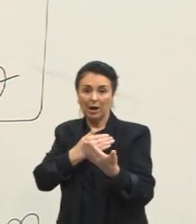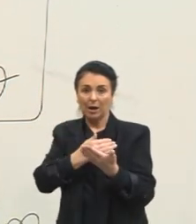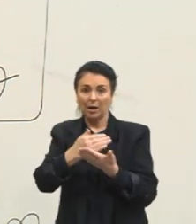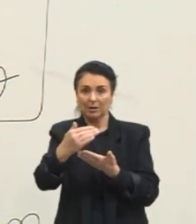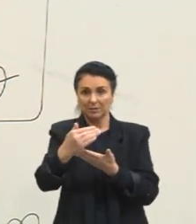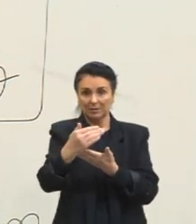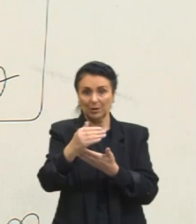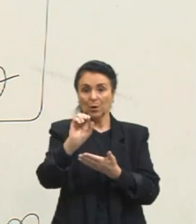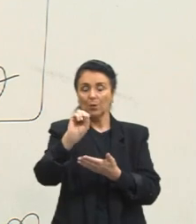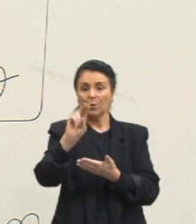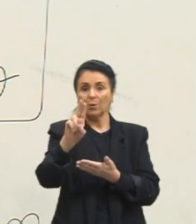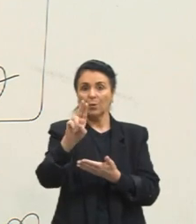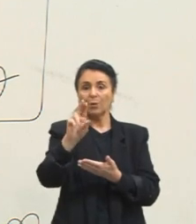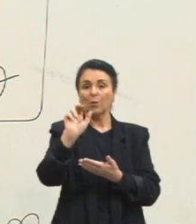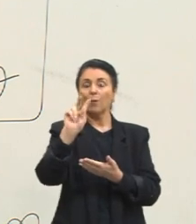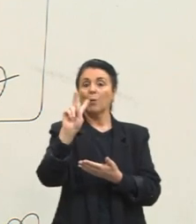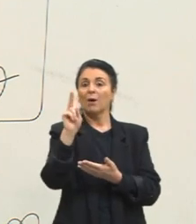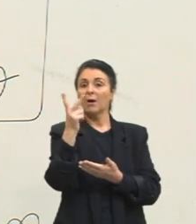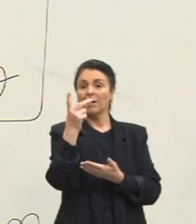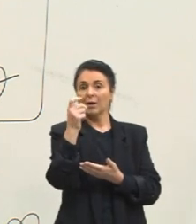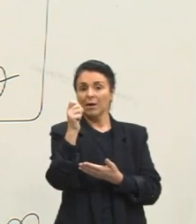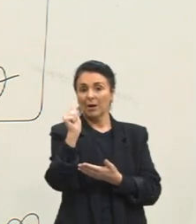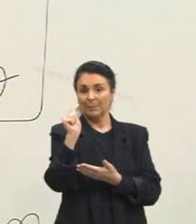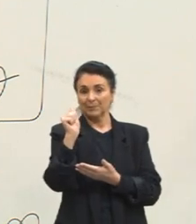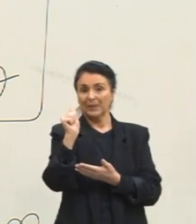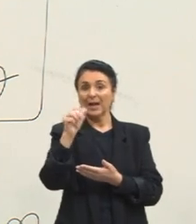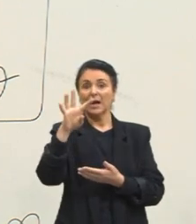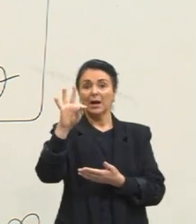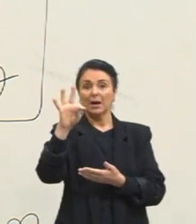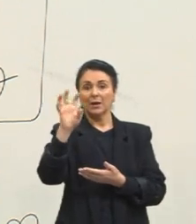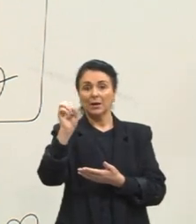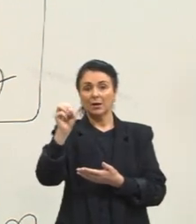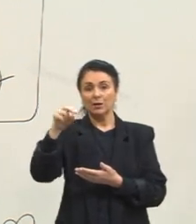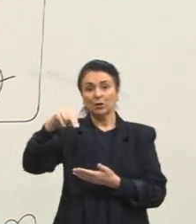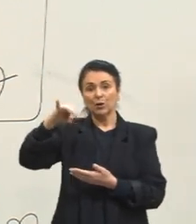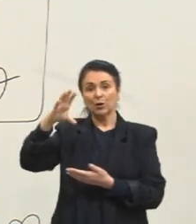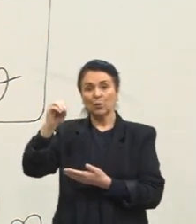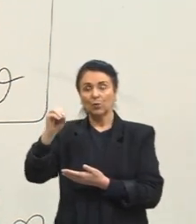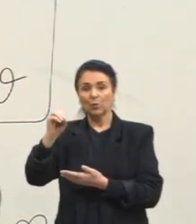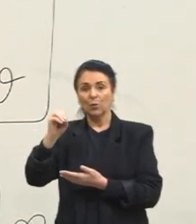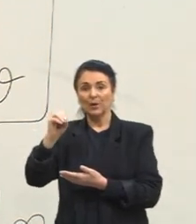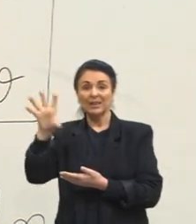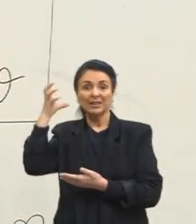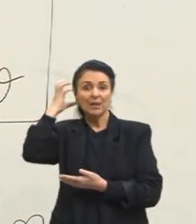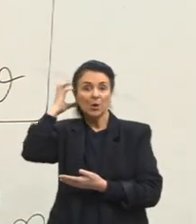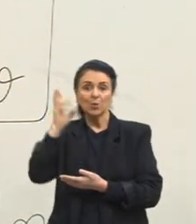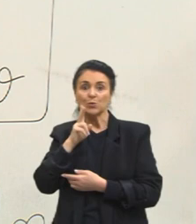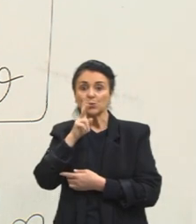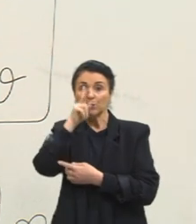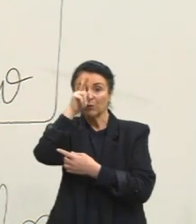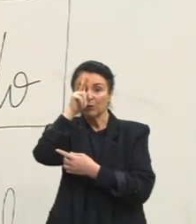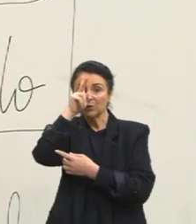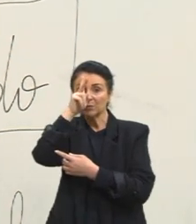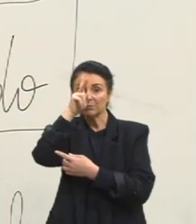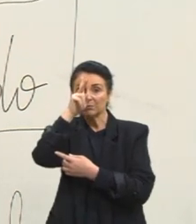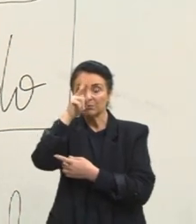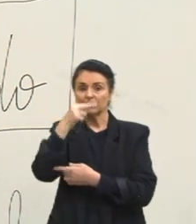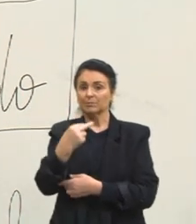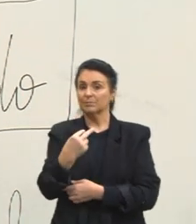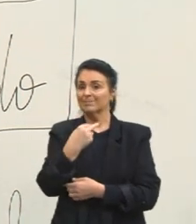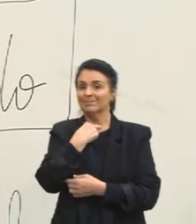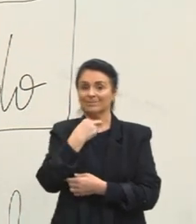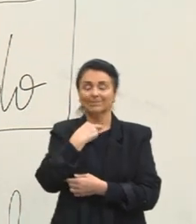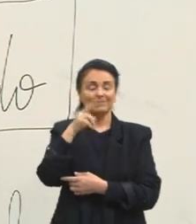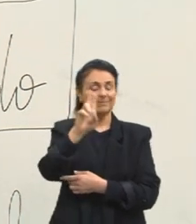H Tonico palavras femininas que começam com h Tonico eu